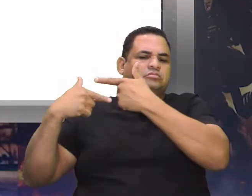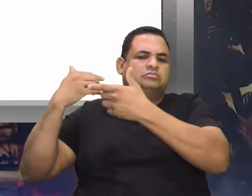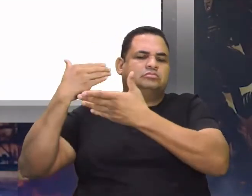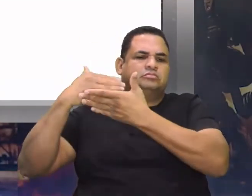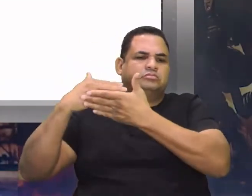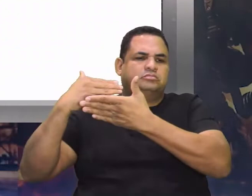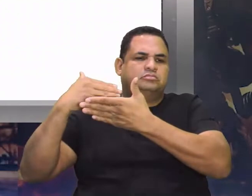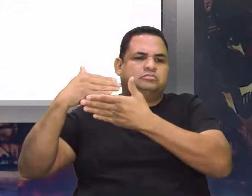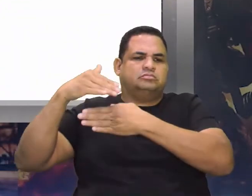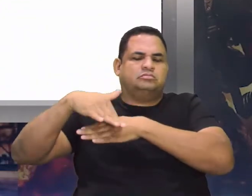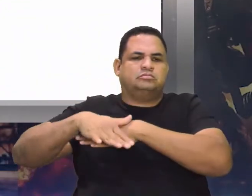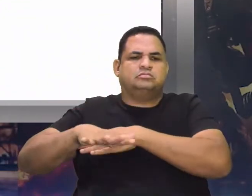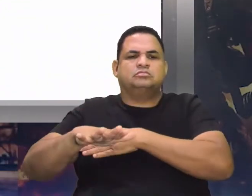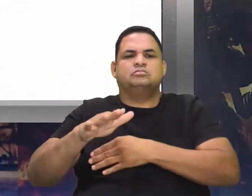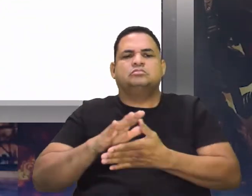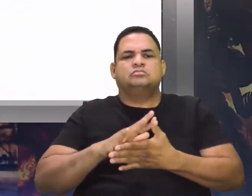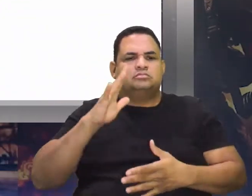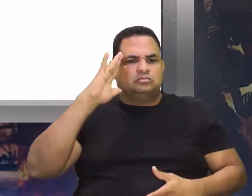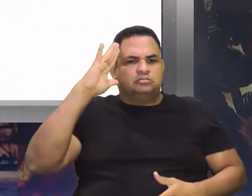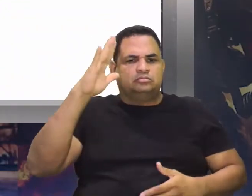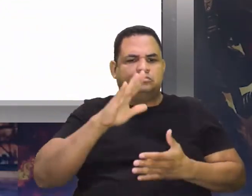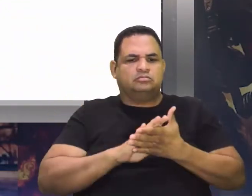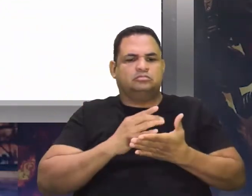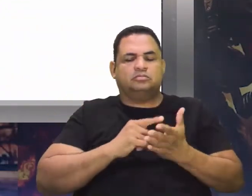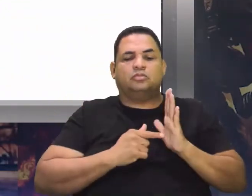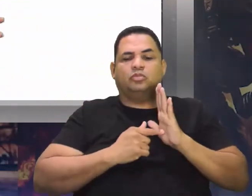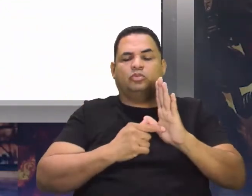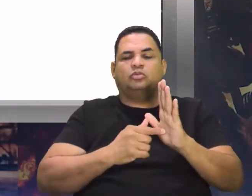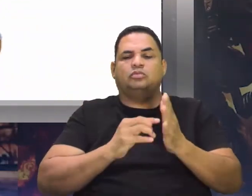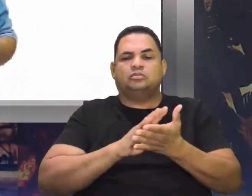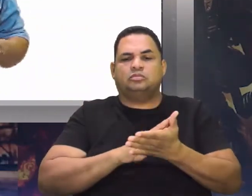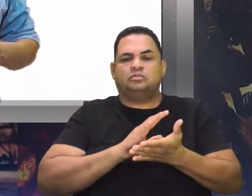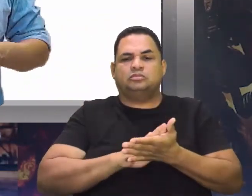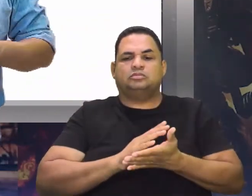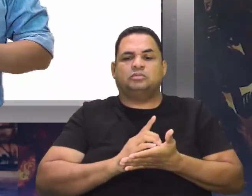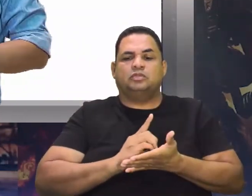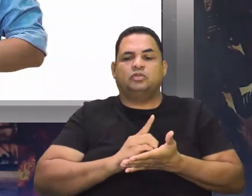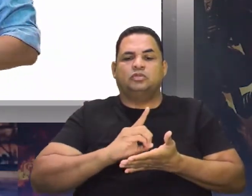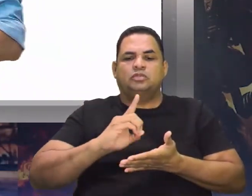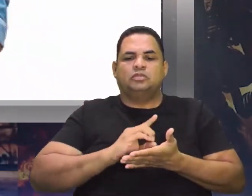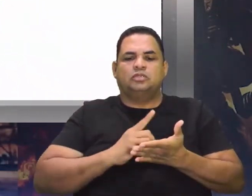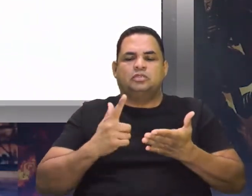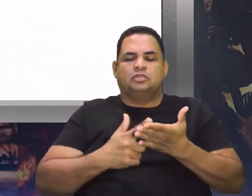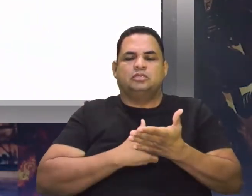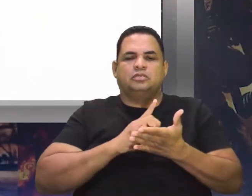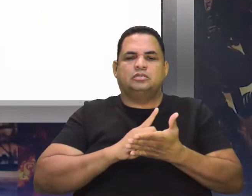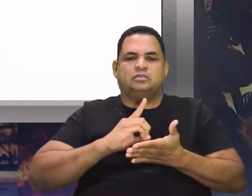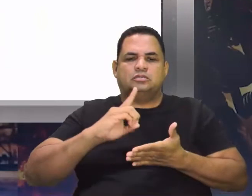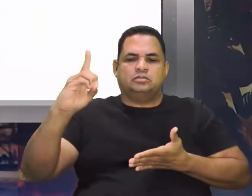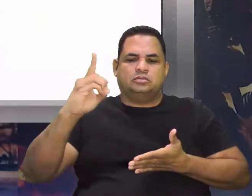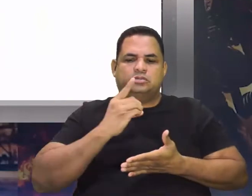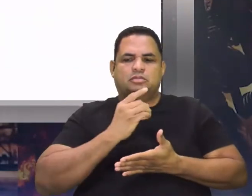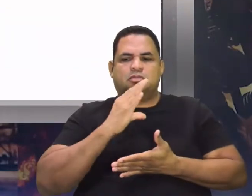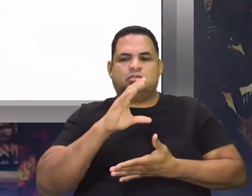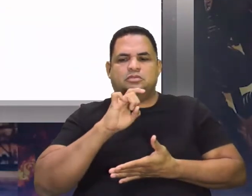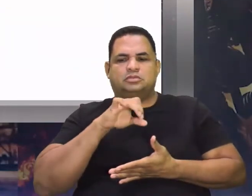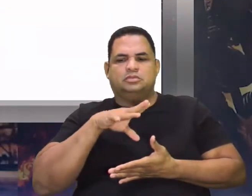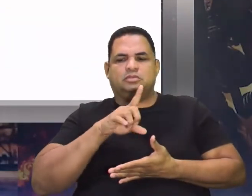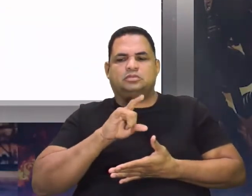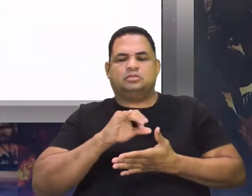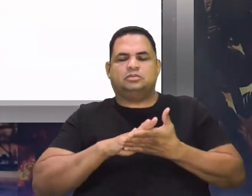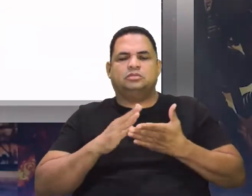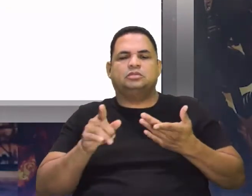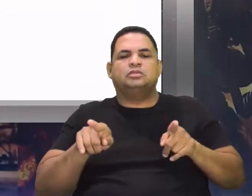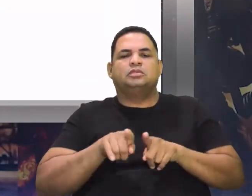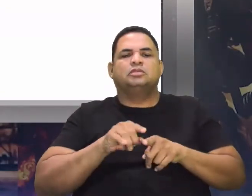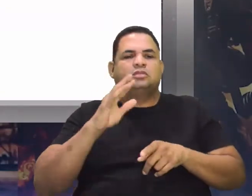humanidade. Uma teoria que é dada pela Bíblia, a teoria judaica cristã, que é o criacionismo, e outra